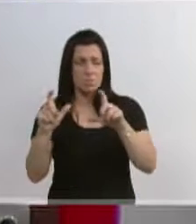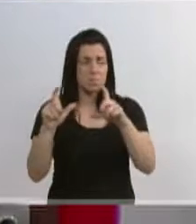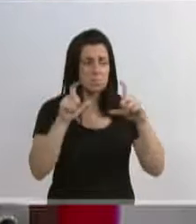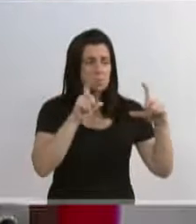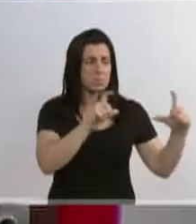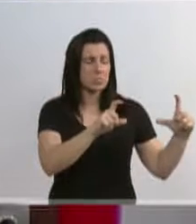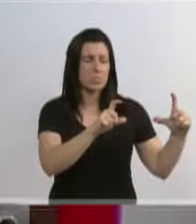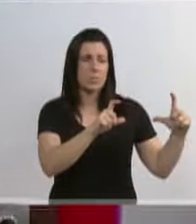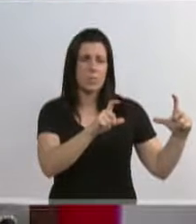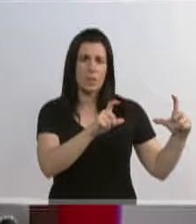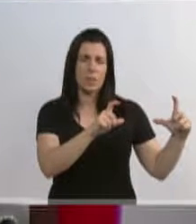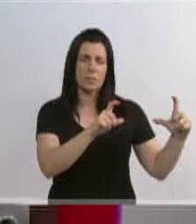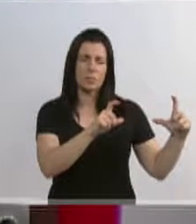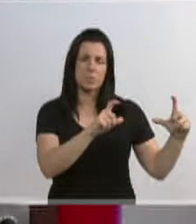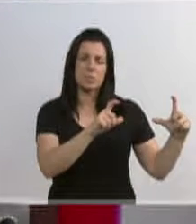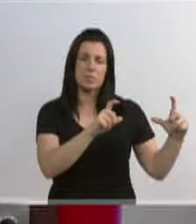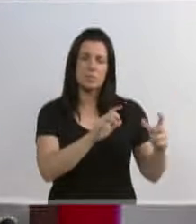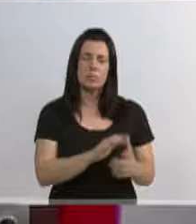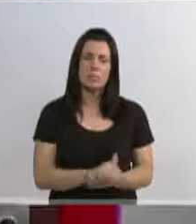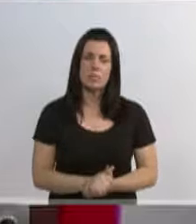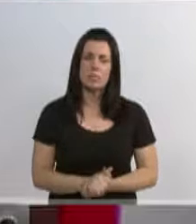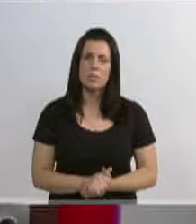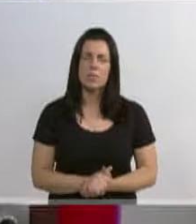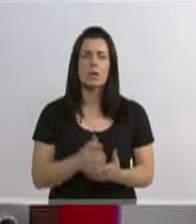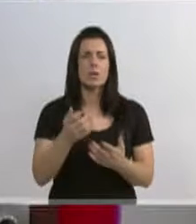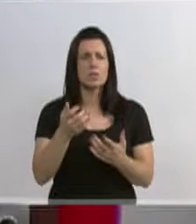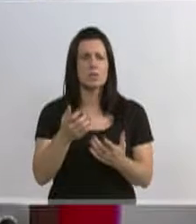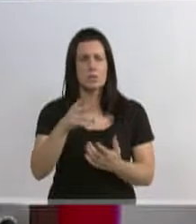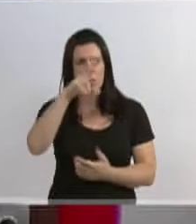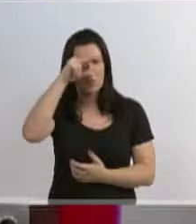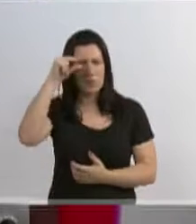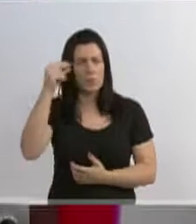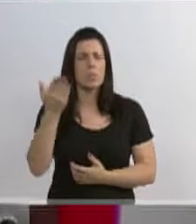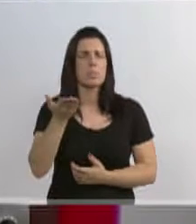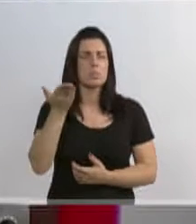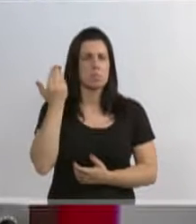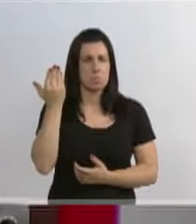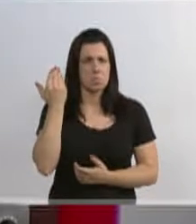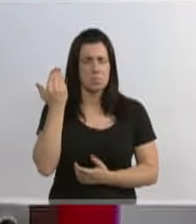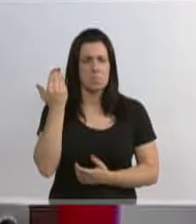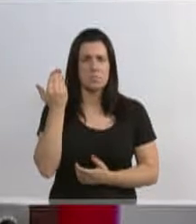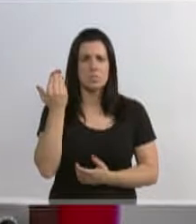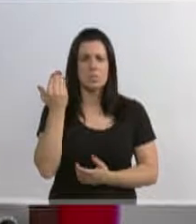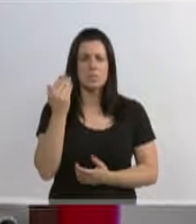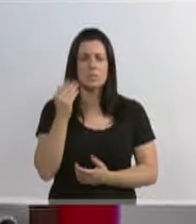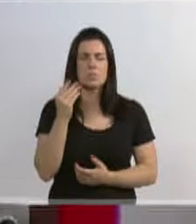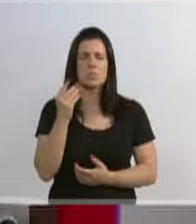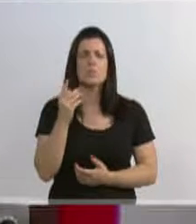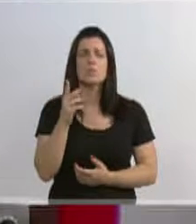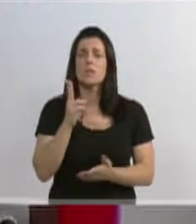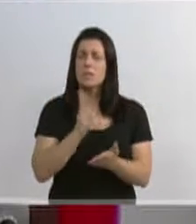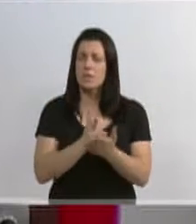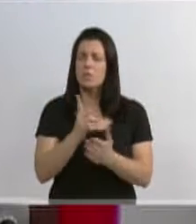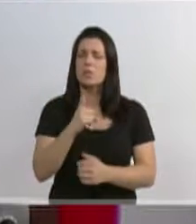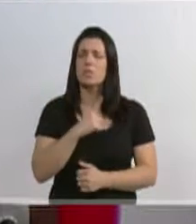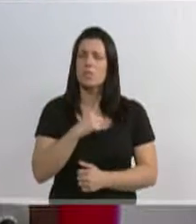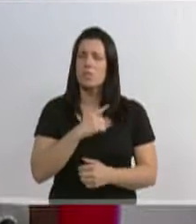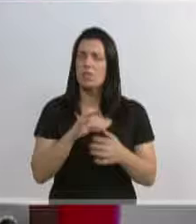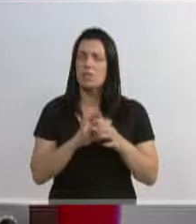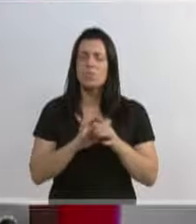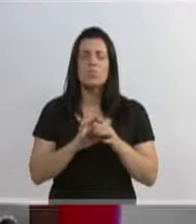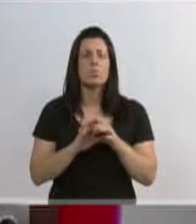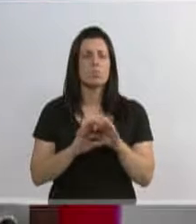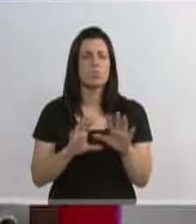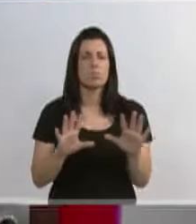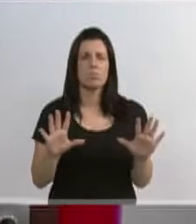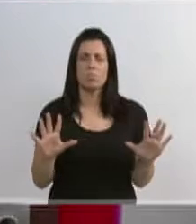alguma coisa nesse sentido, em administrações passadas, anteriores, e em outras gestões, sempre tínhamos à disposição,